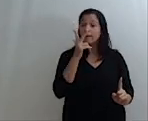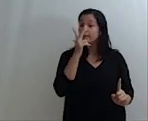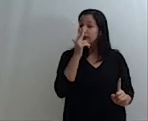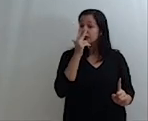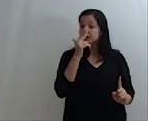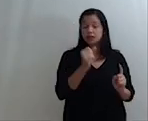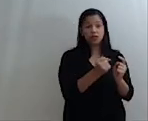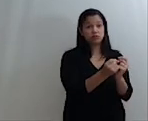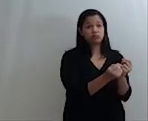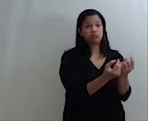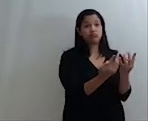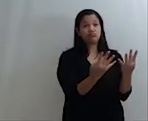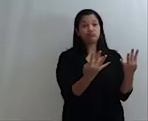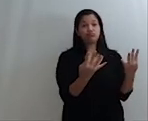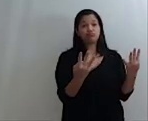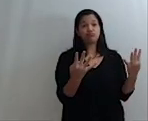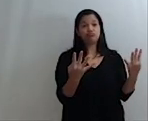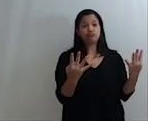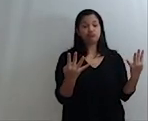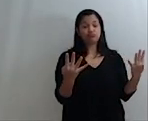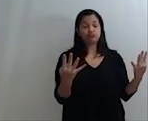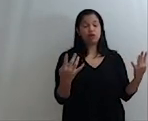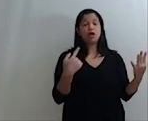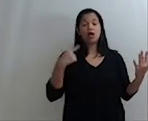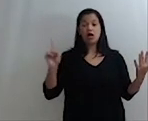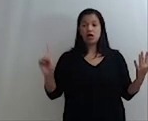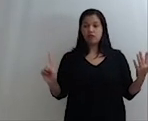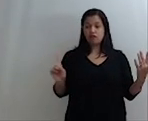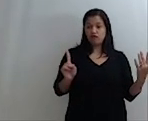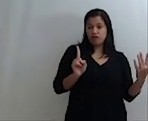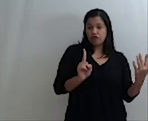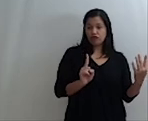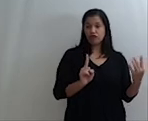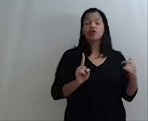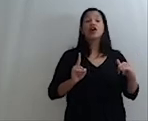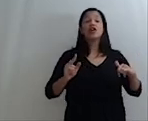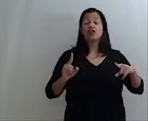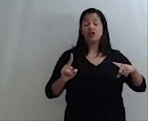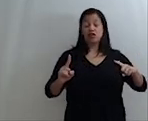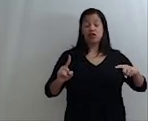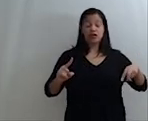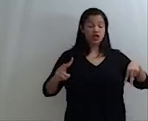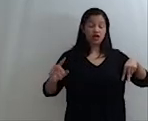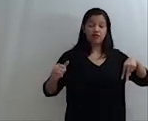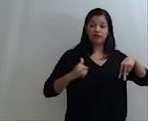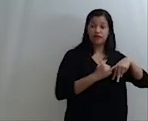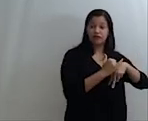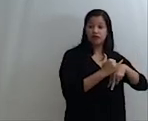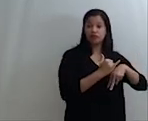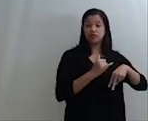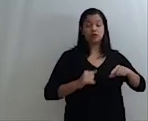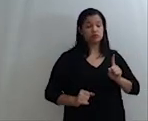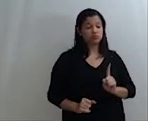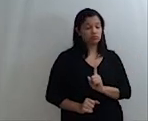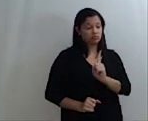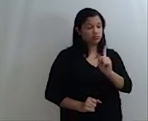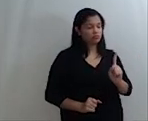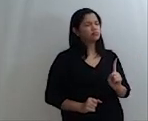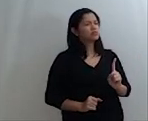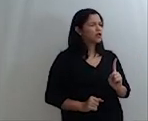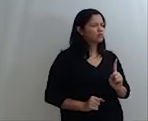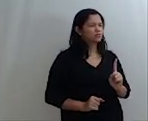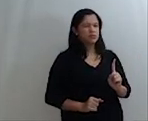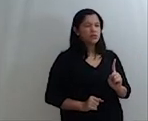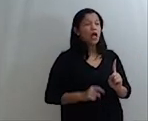a a vítima fazia o reconhecimento mas aqui nada de isso foi feito a fotografia